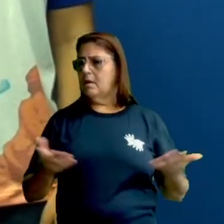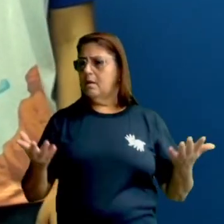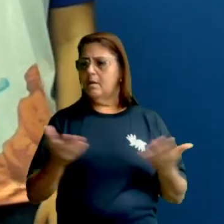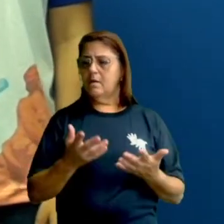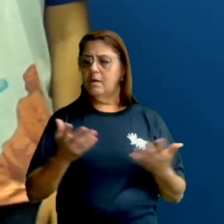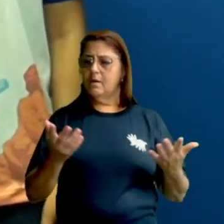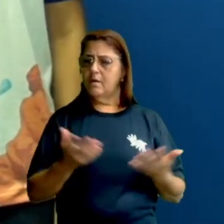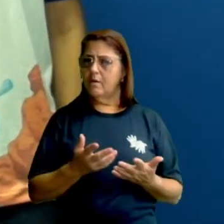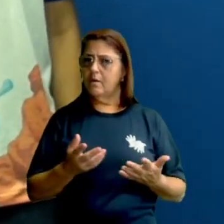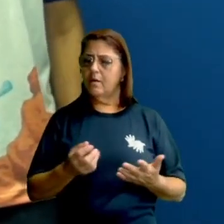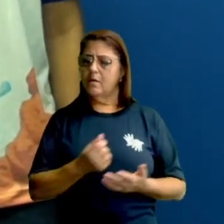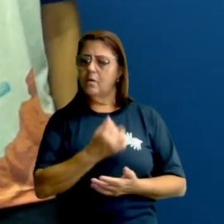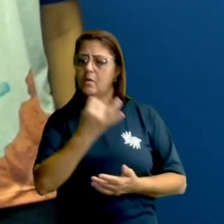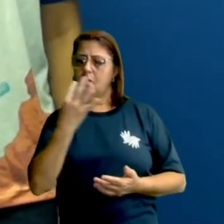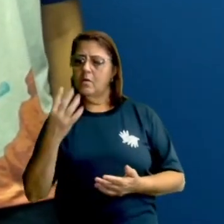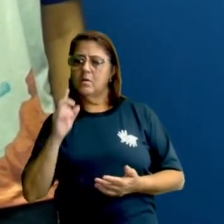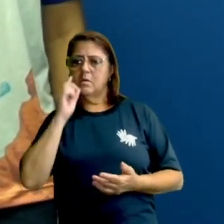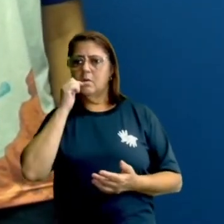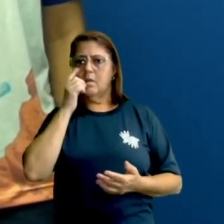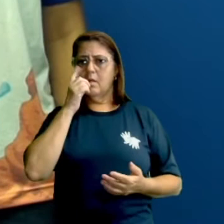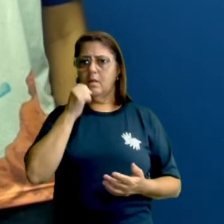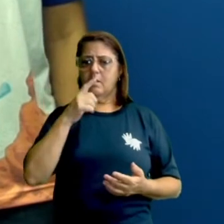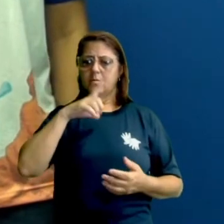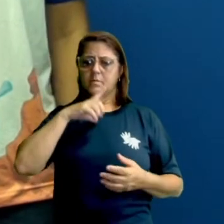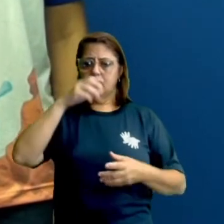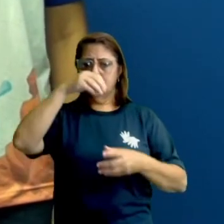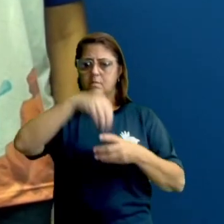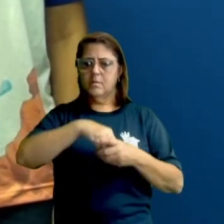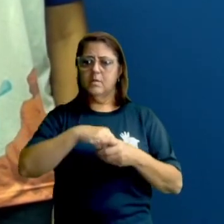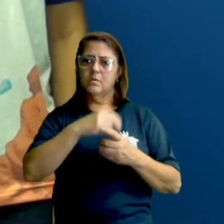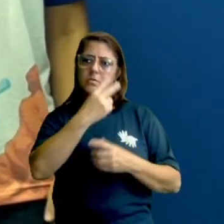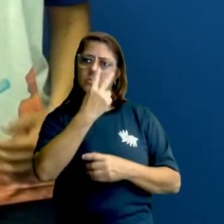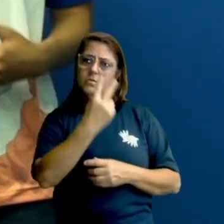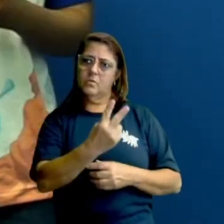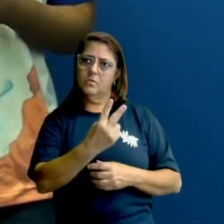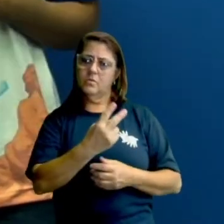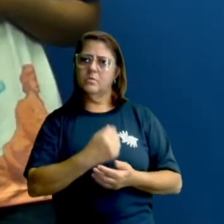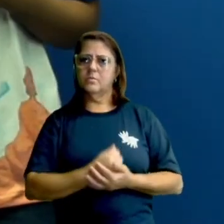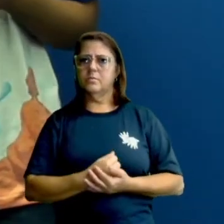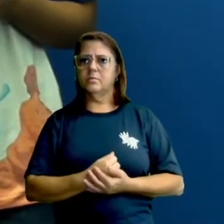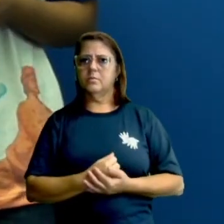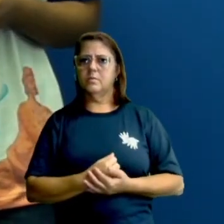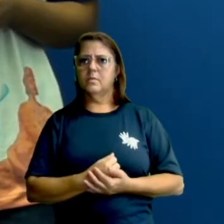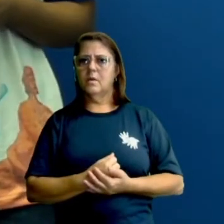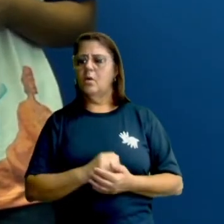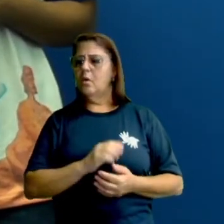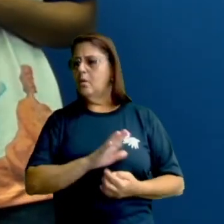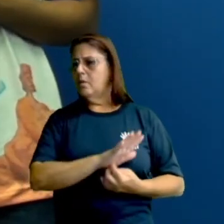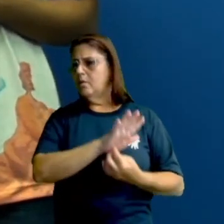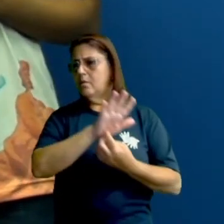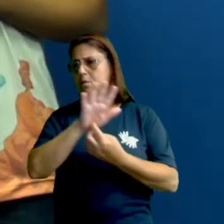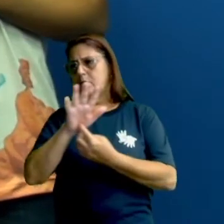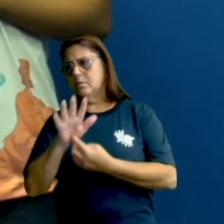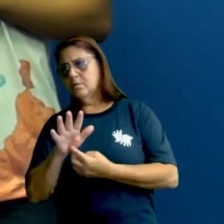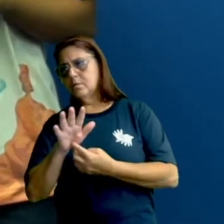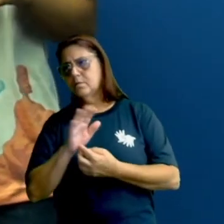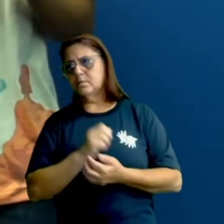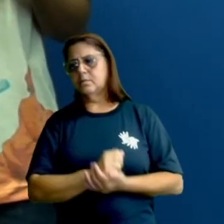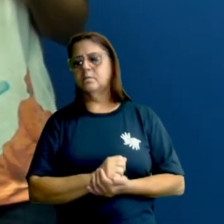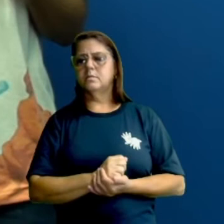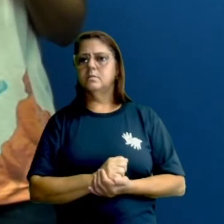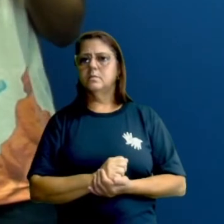desenhar aqui quantos lápis teria na caixa de Aninha? 2. Como é que a gente pode representar isso?